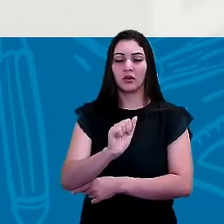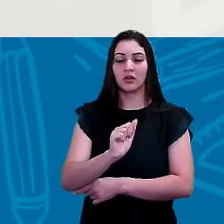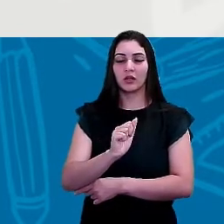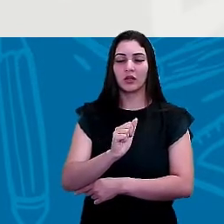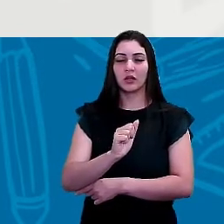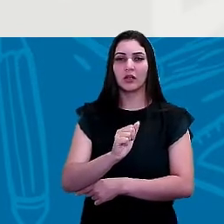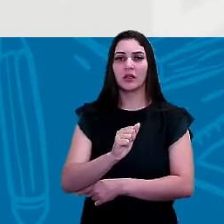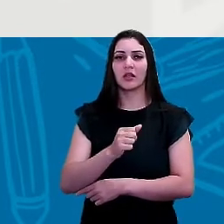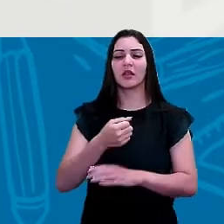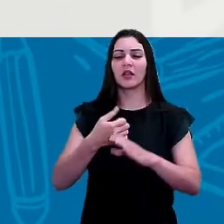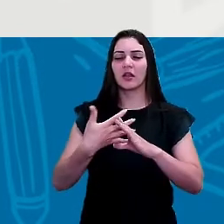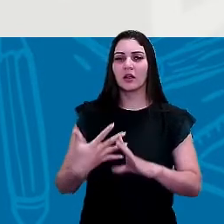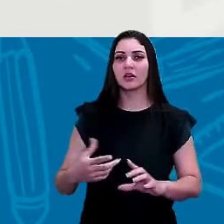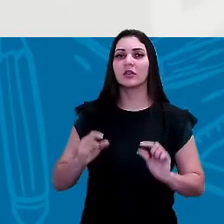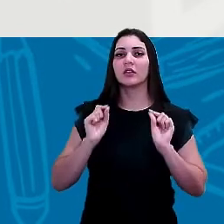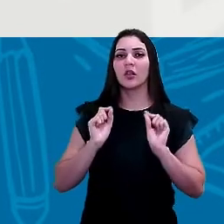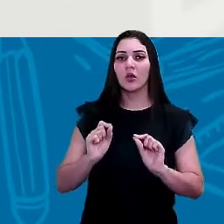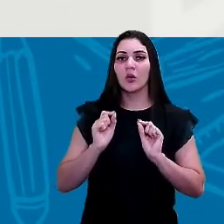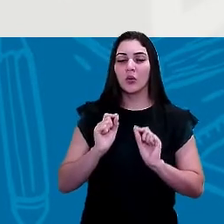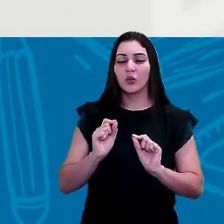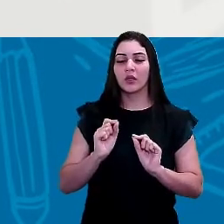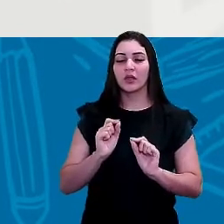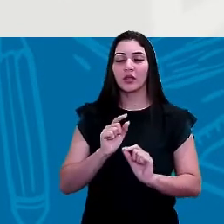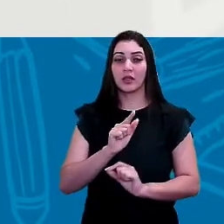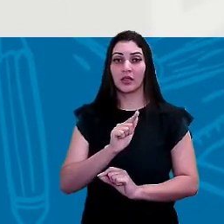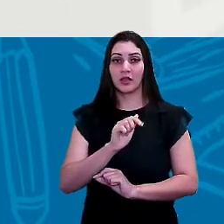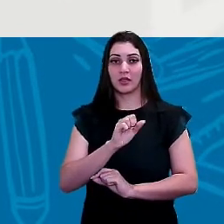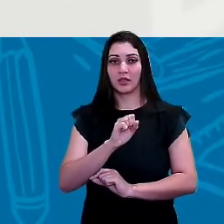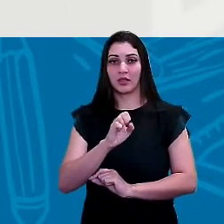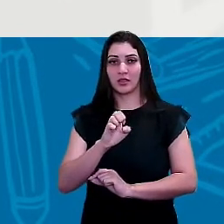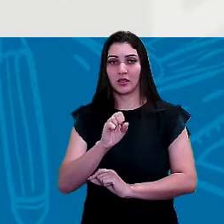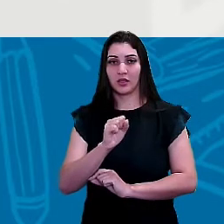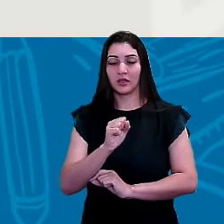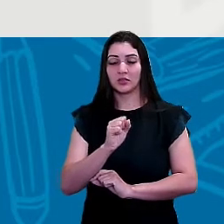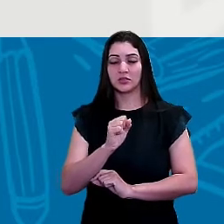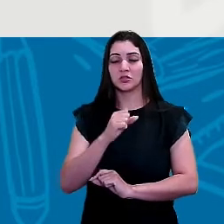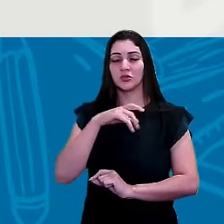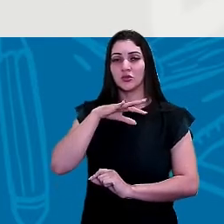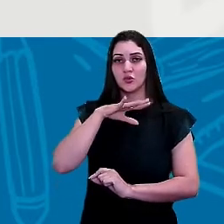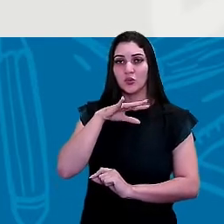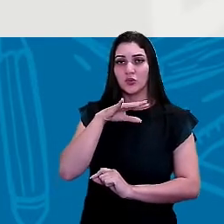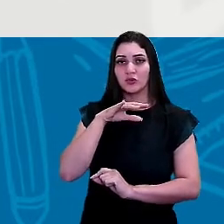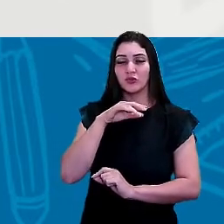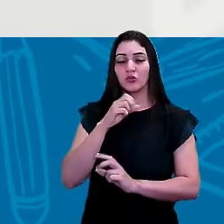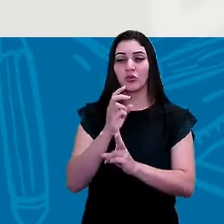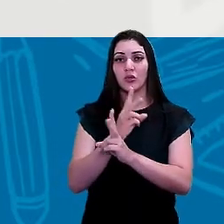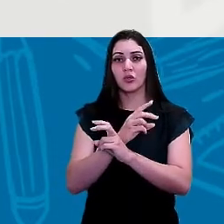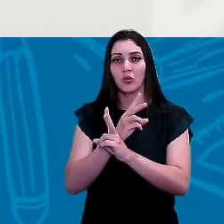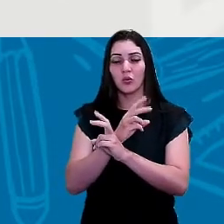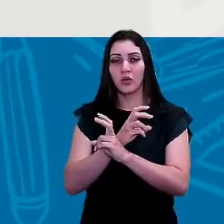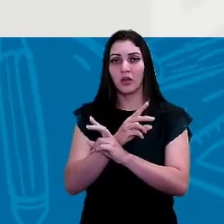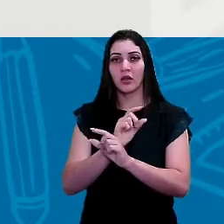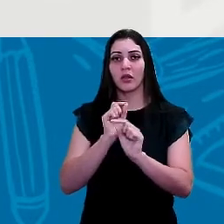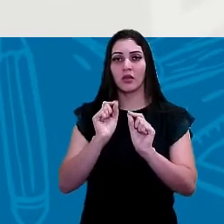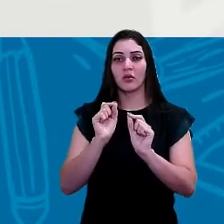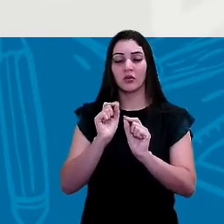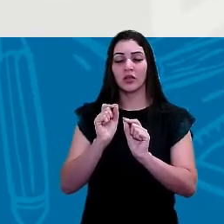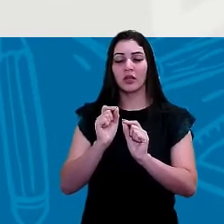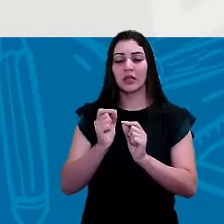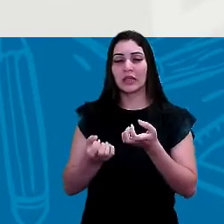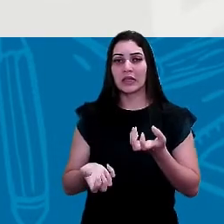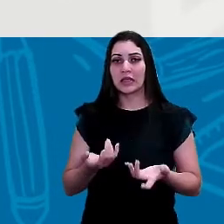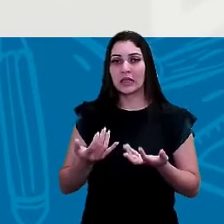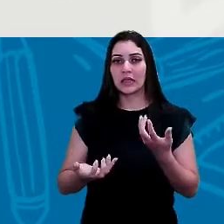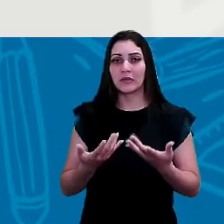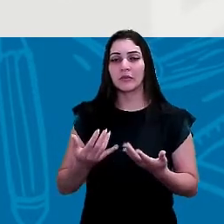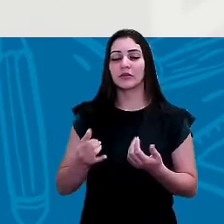gases tóxicos e as partículas sólidas no ar. As causas dessas emissões são a queima dos combustíveis fósseis,